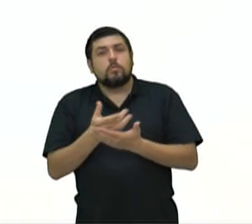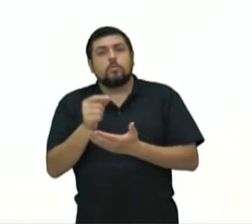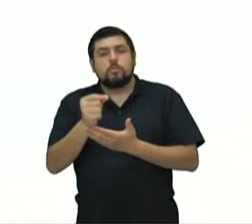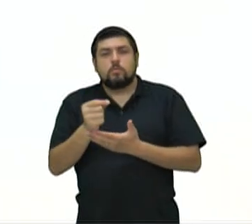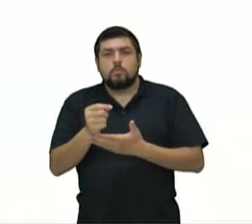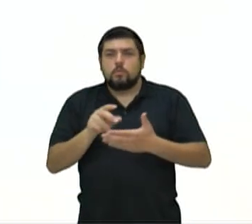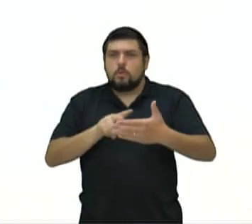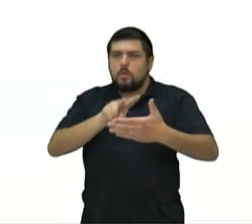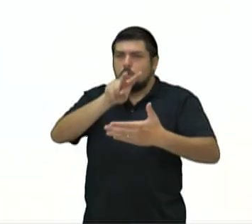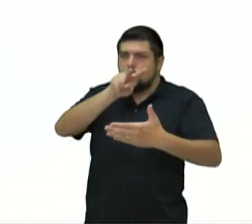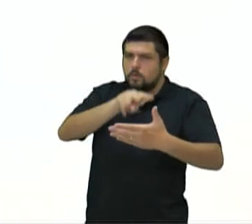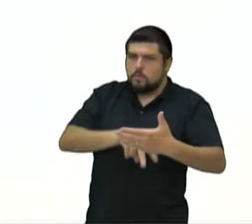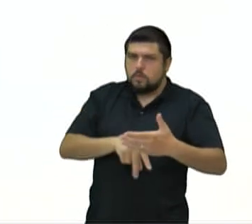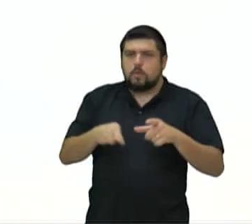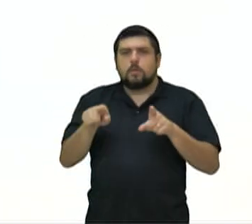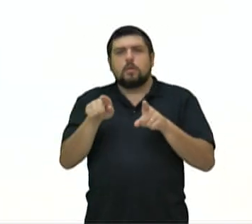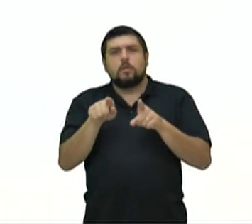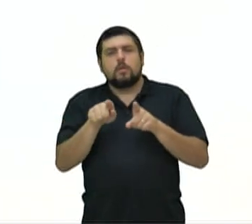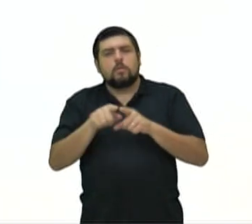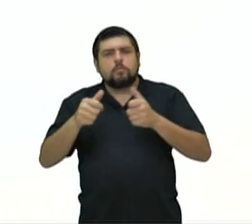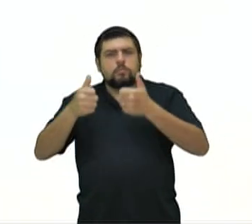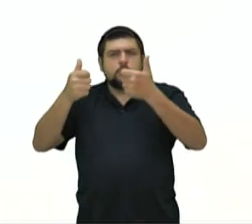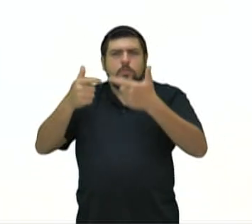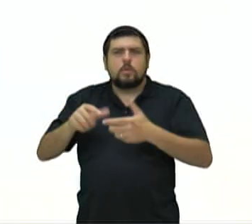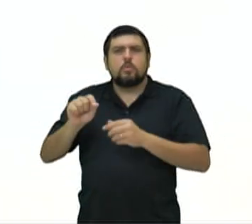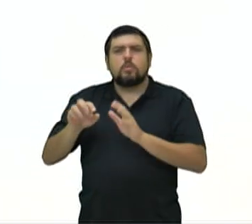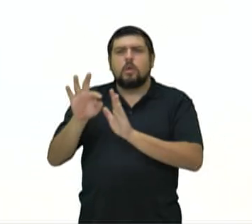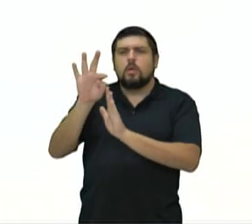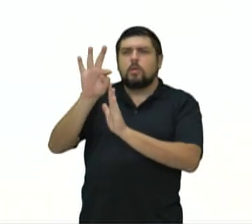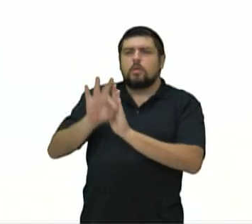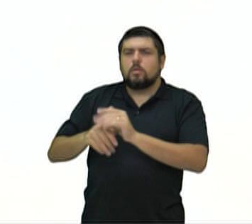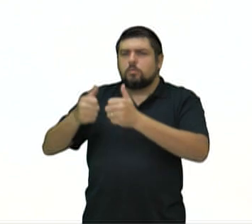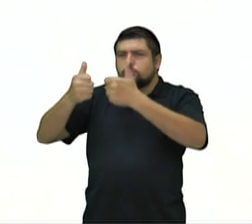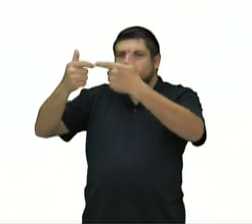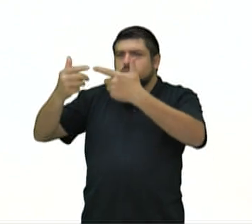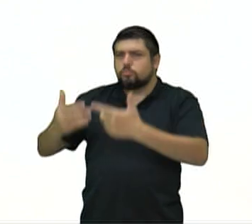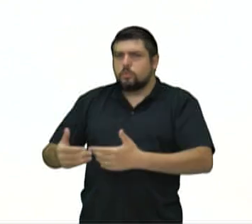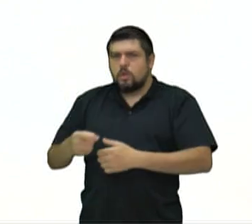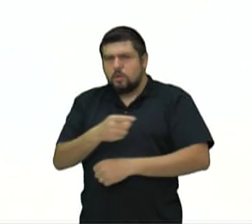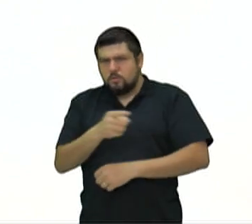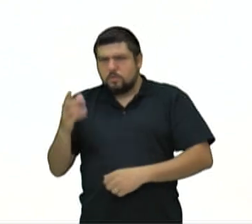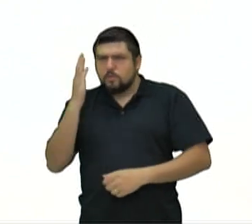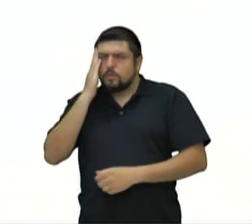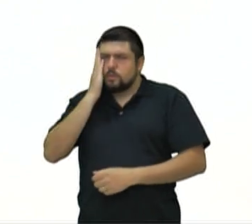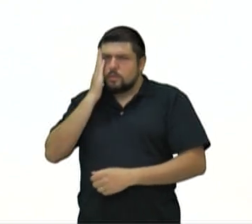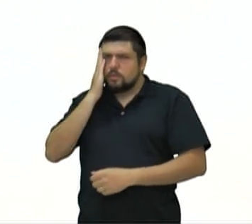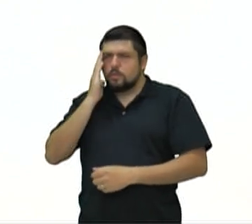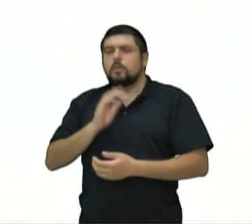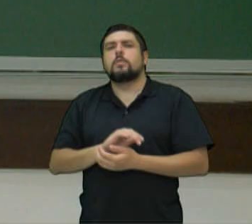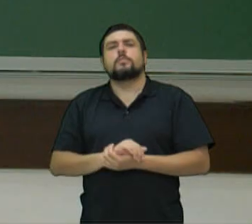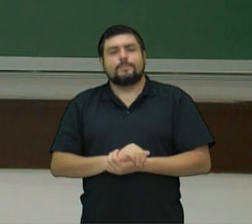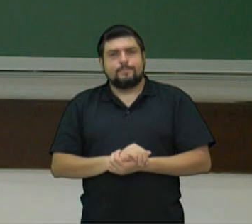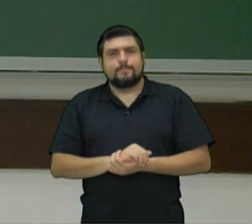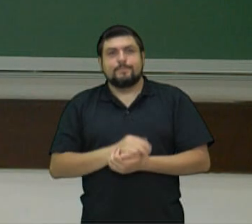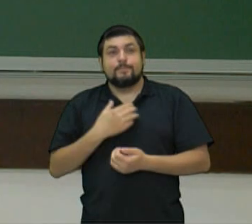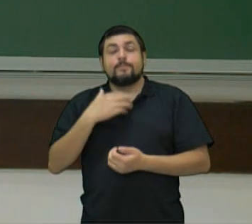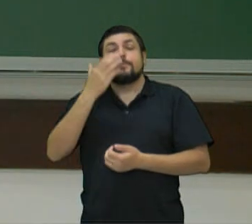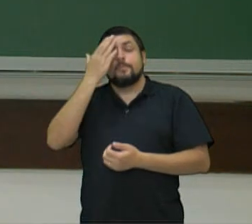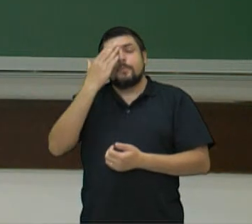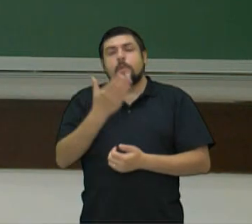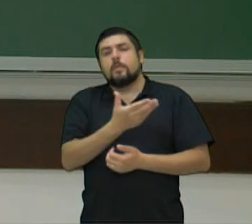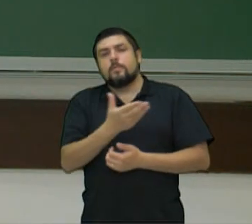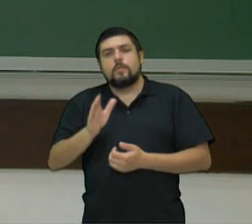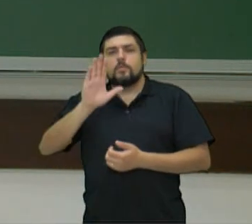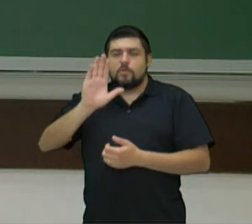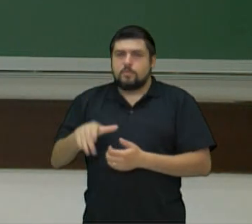study descriptive text. O que são os textos descritivos? Vocês sabem? Eu tenho certeza que vocês já estudaram